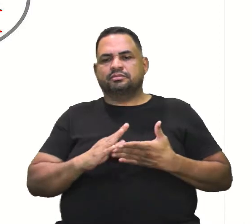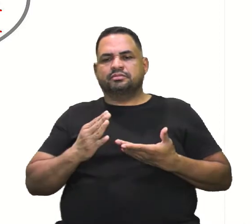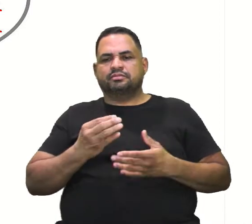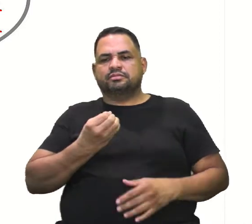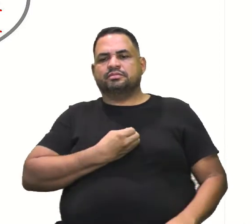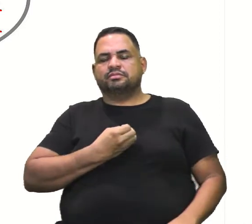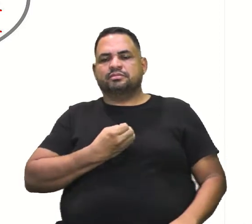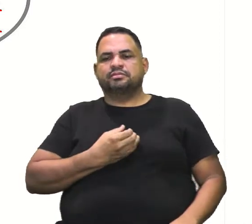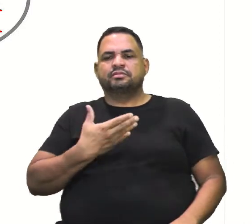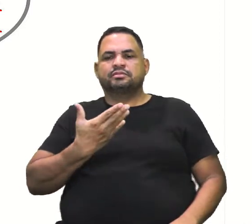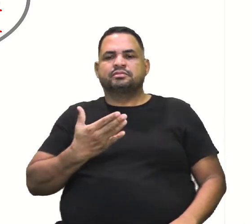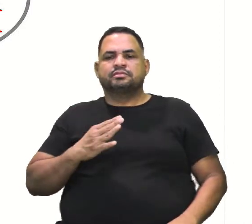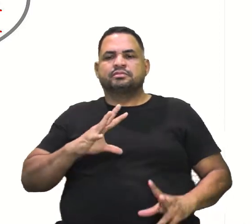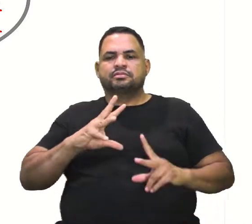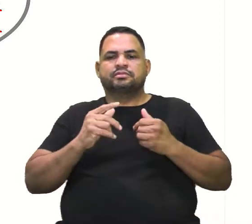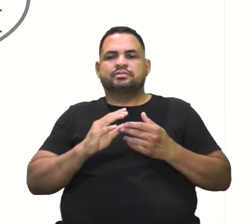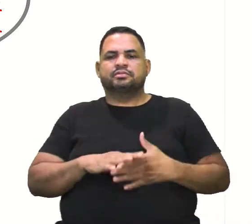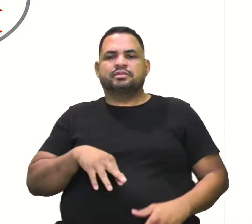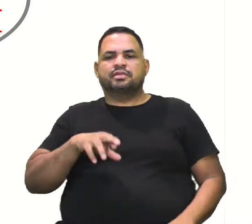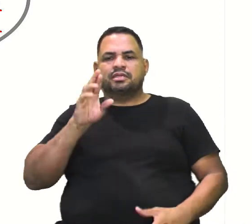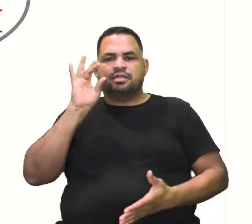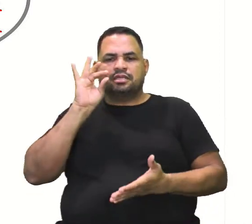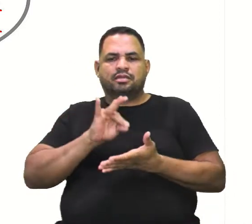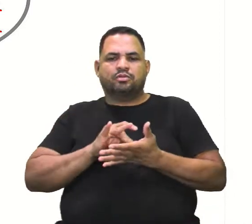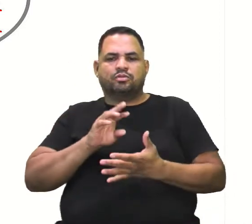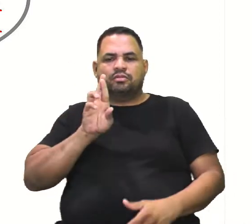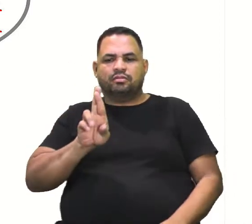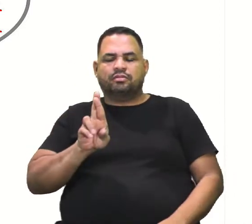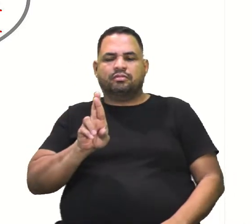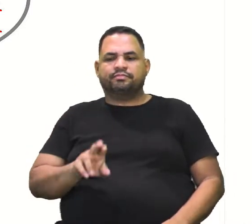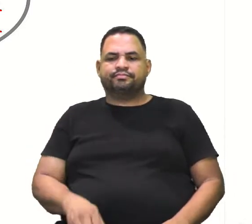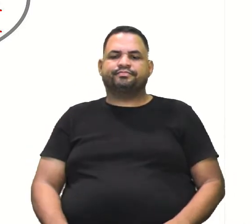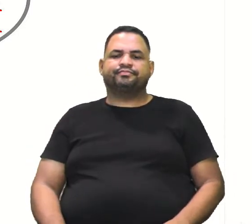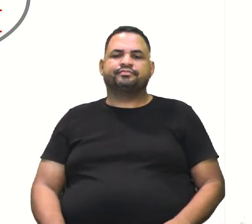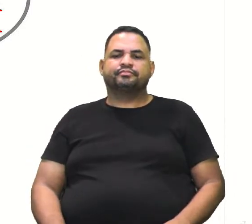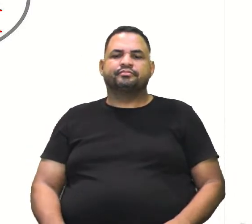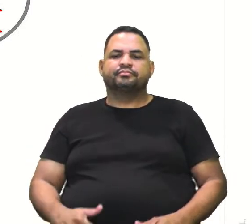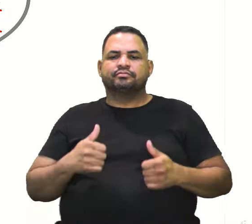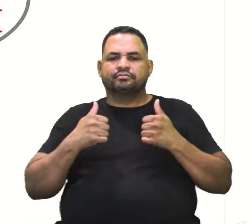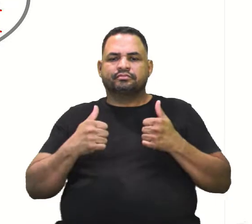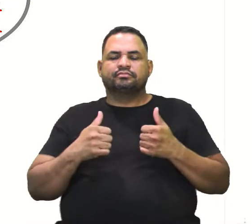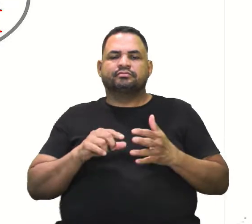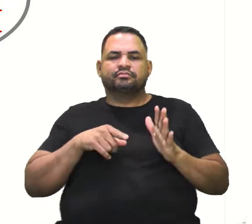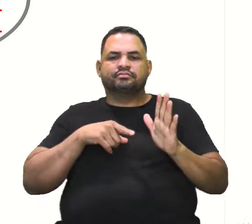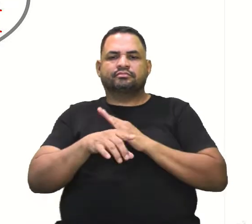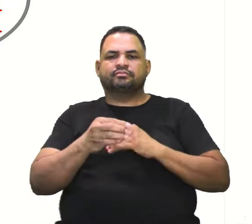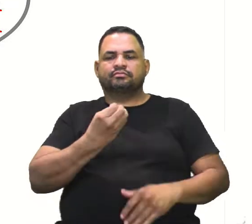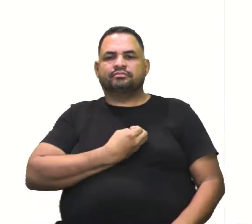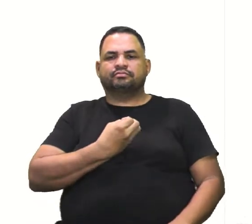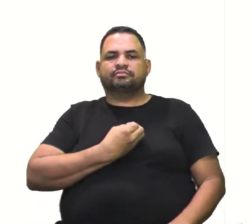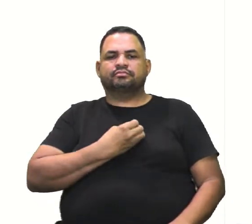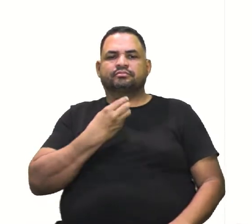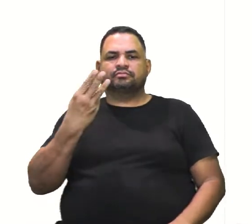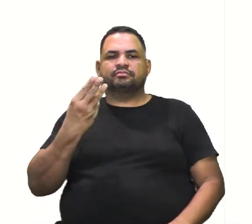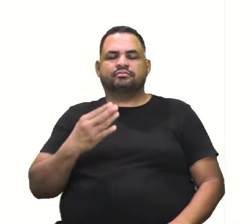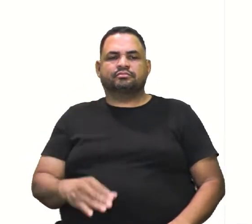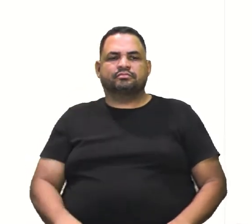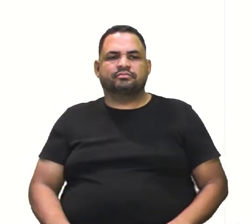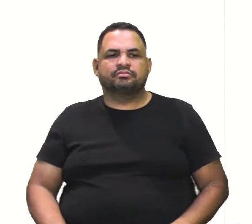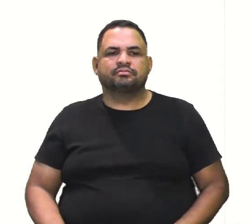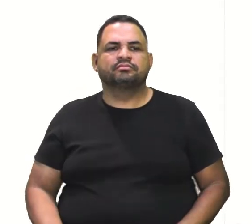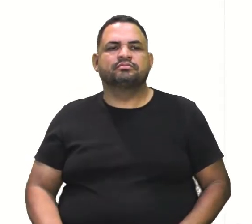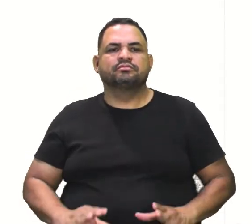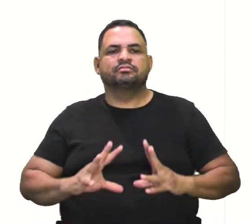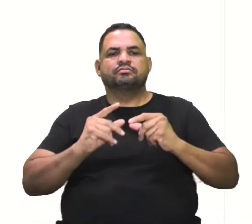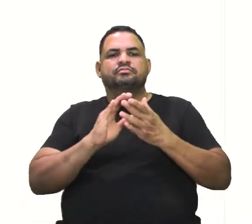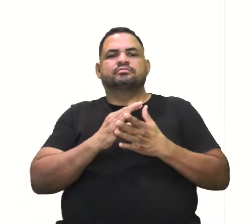número mais. de Euler. Isso, e tudo isso é real, certo? Beleza. Pergunta de número 3, vamos ver?